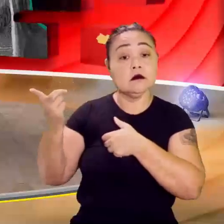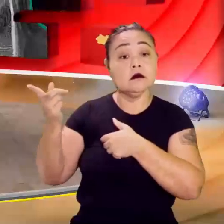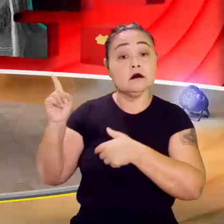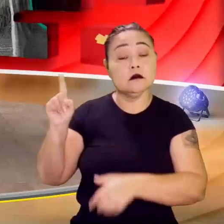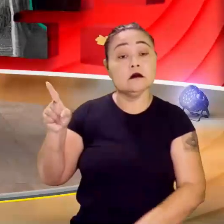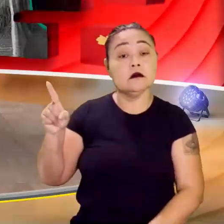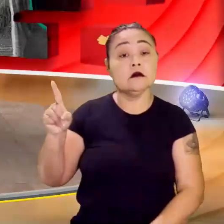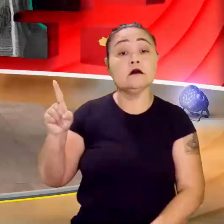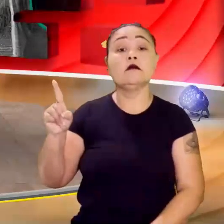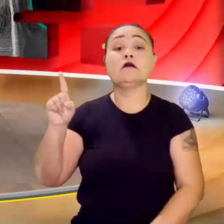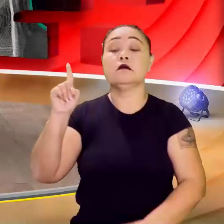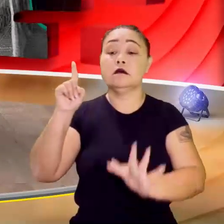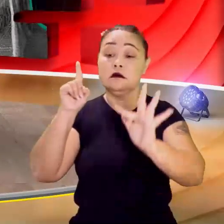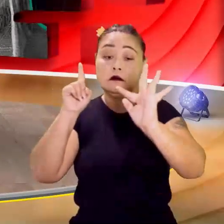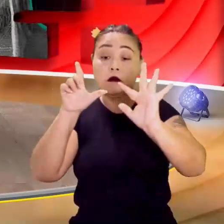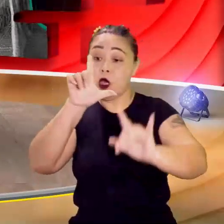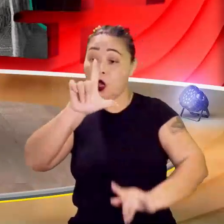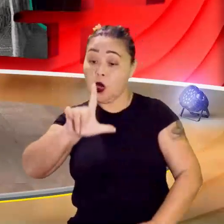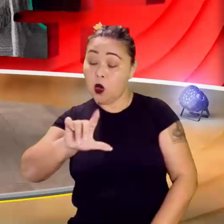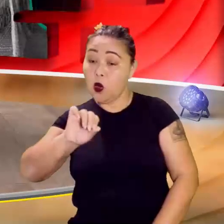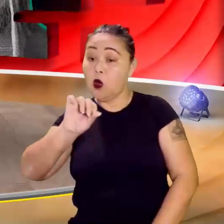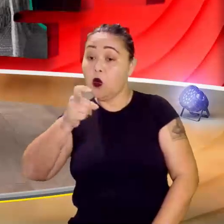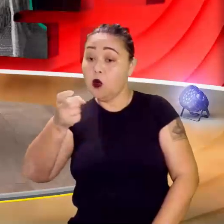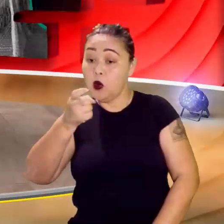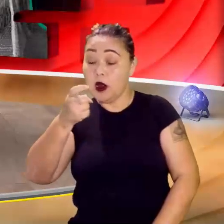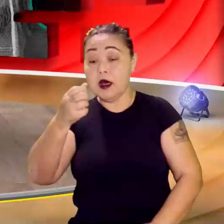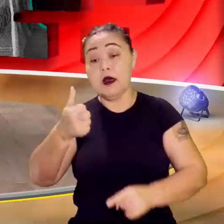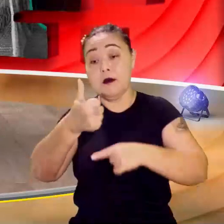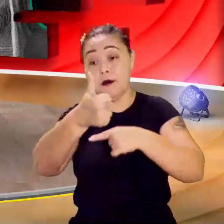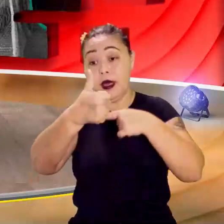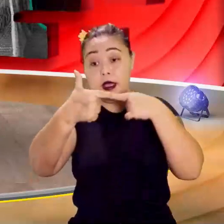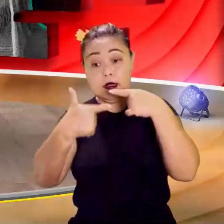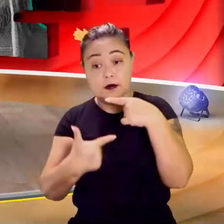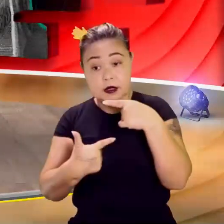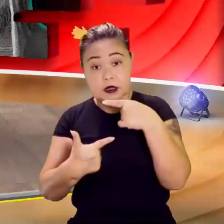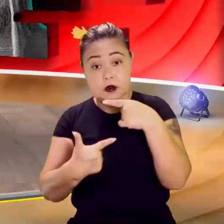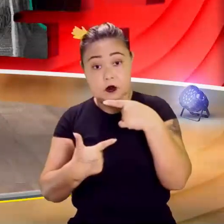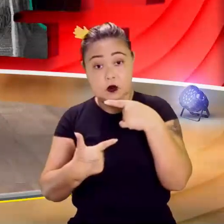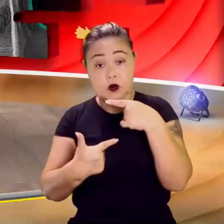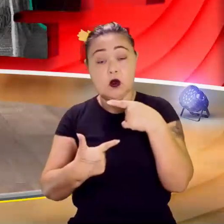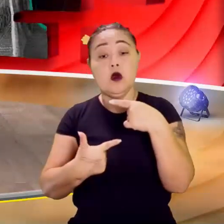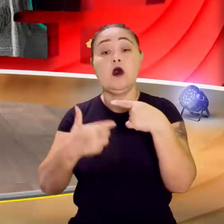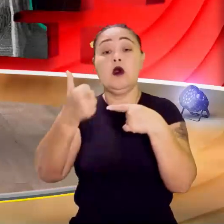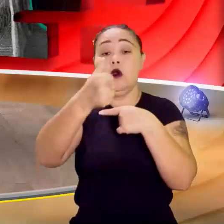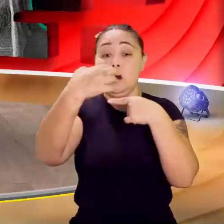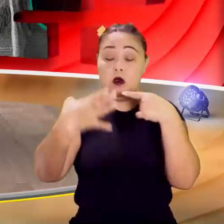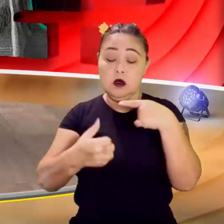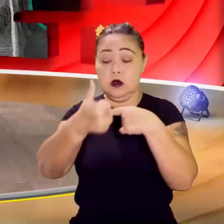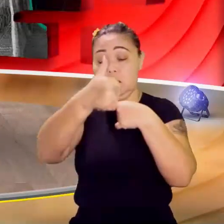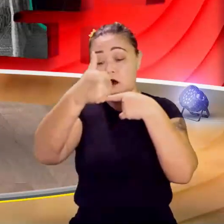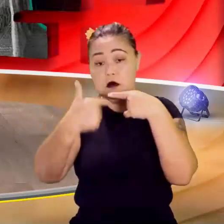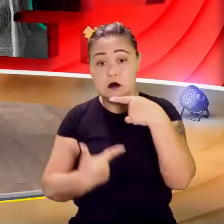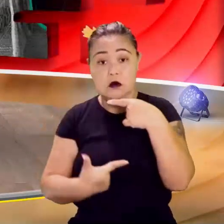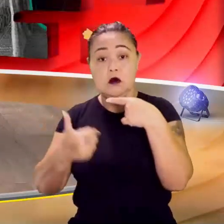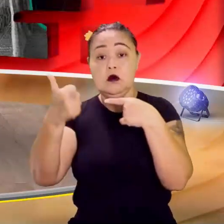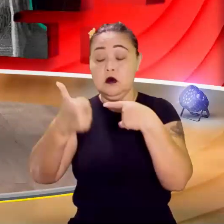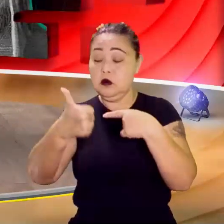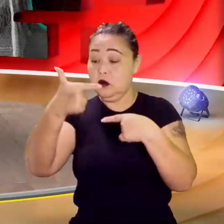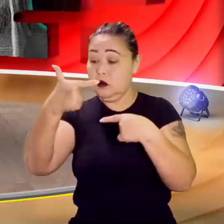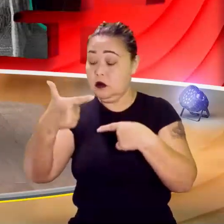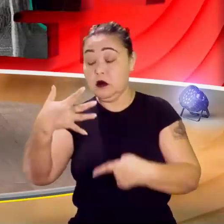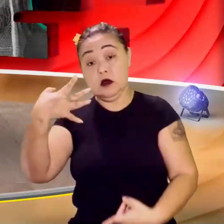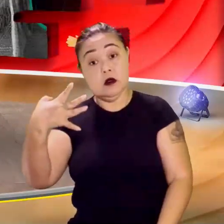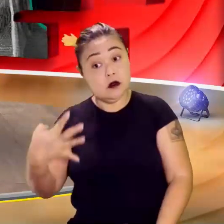A função log de x na base meio, com esses valores aqui, 1/4, 1/2,